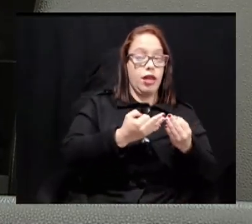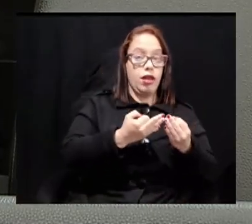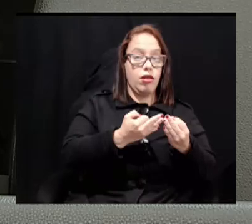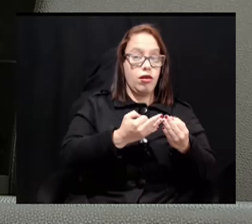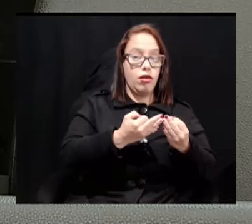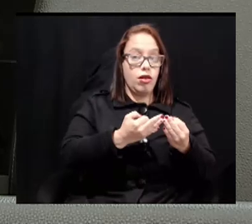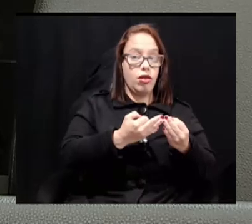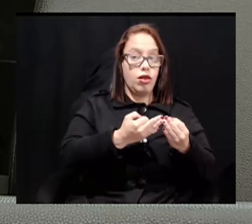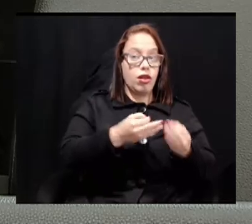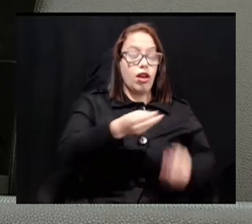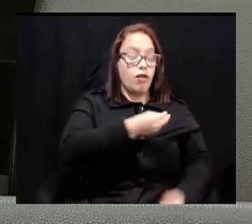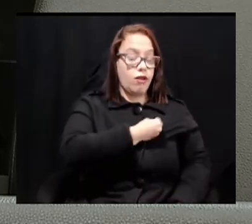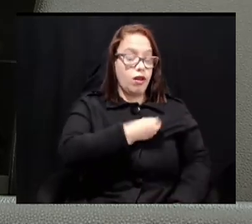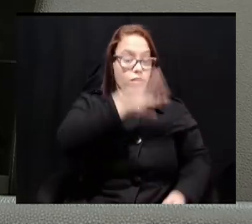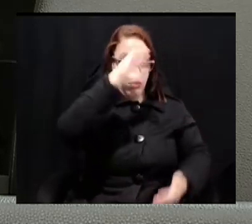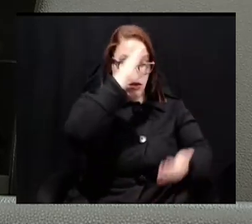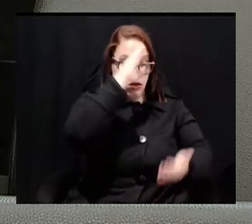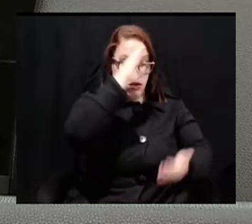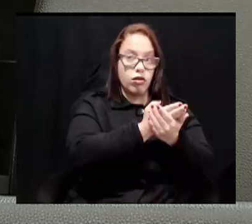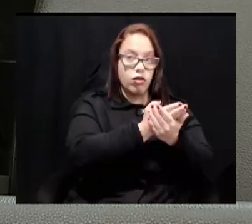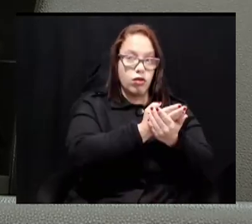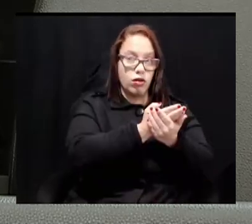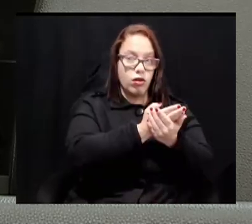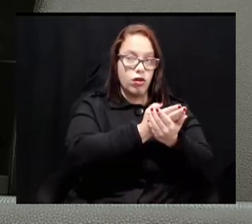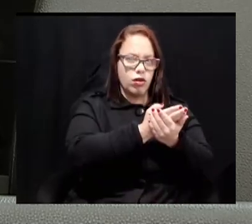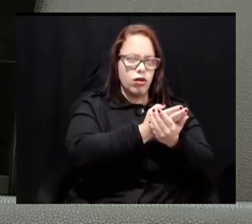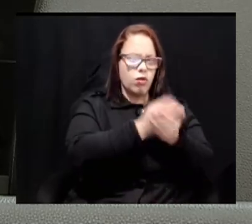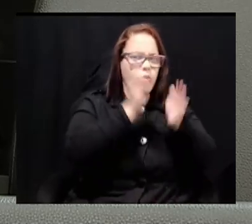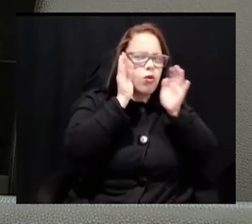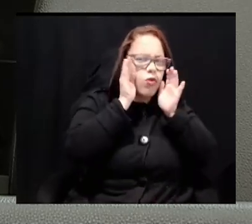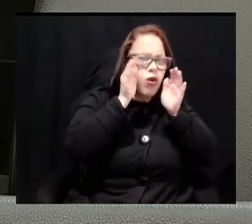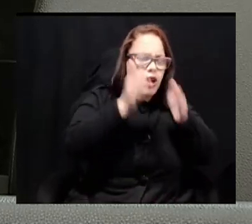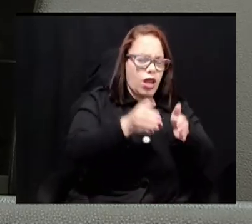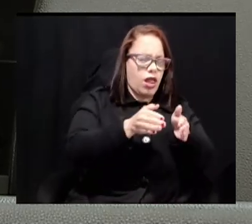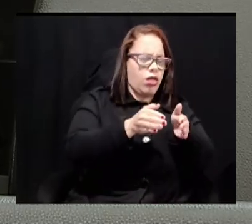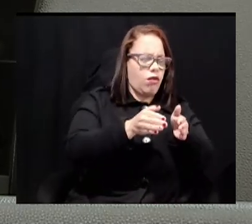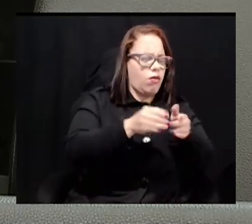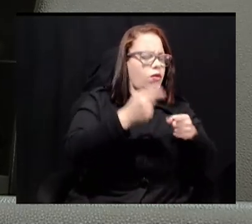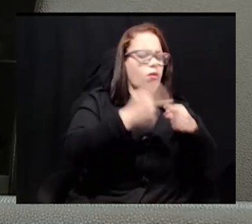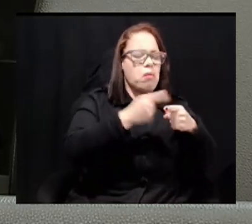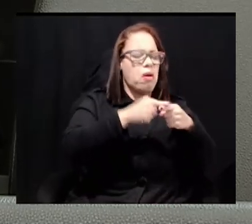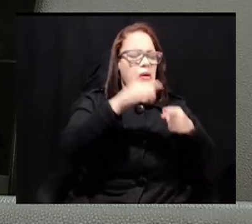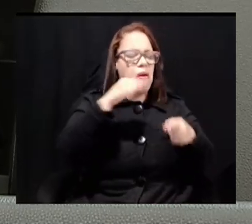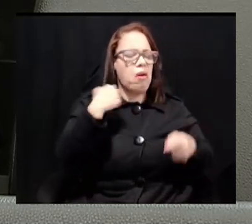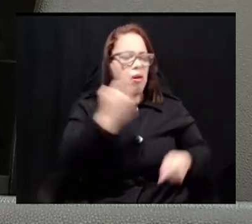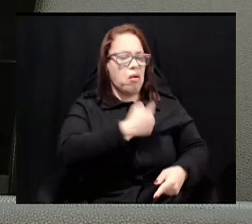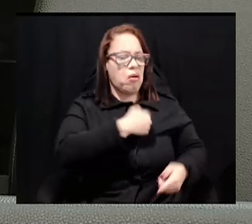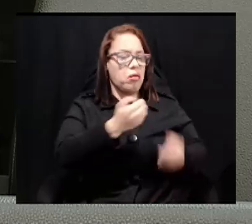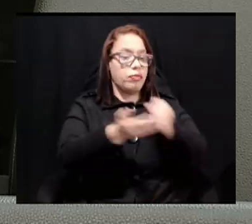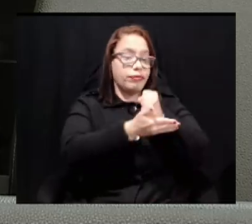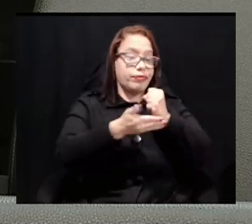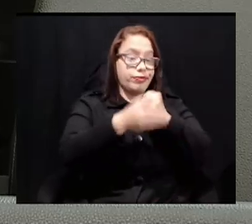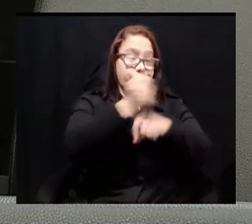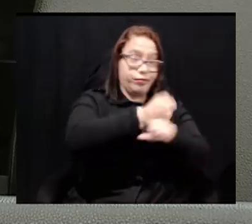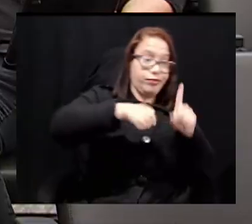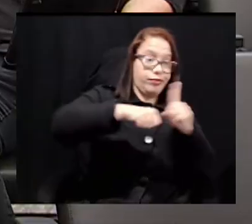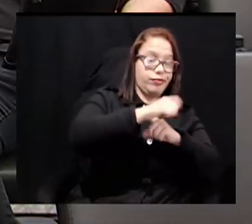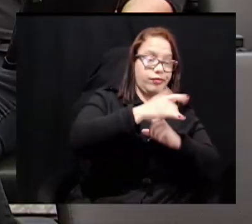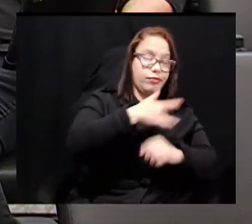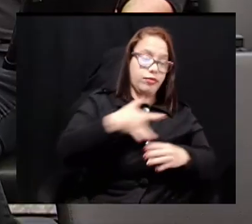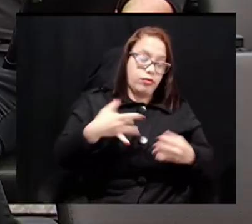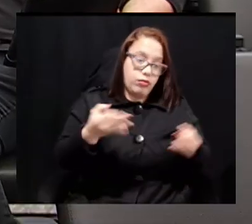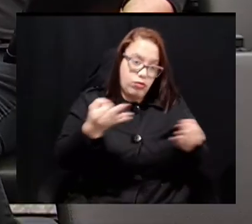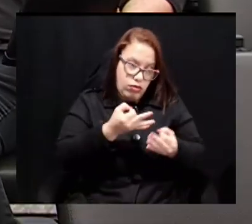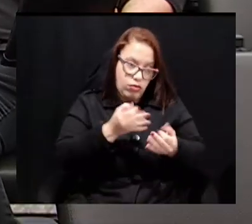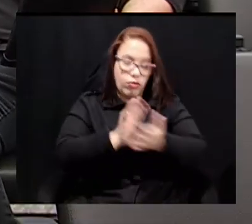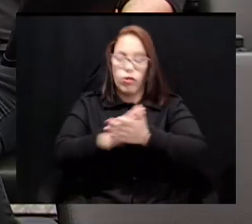Nós acreditamos muito, nosso mandato é muito focado nisso, porque nós acreditamos que essa é a base de uma sociedade saudável. Vereador, agora vamos